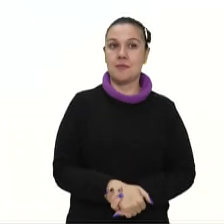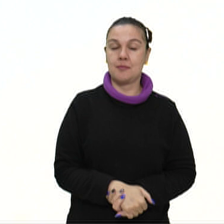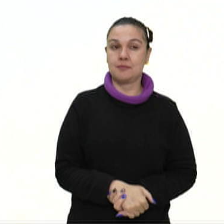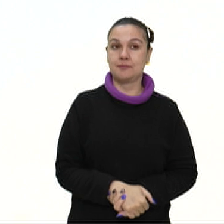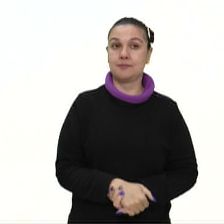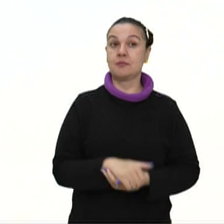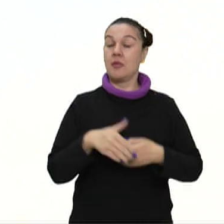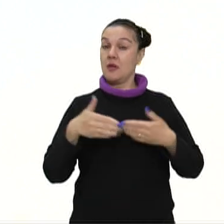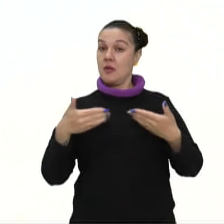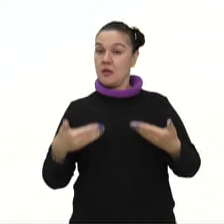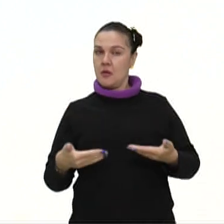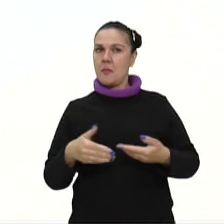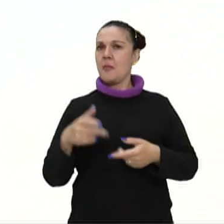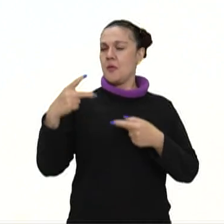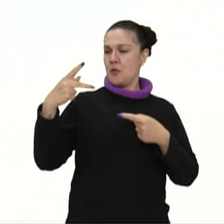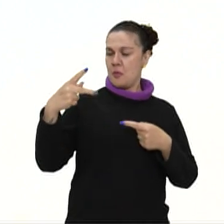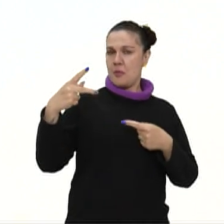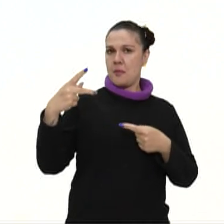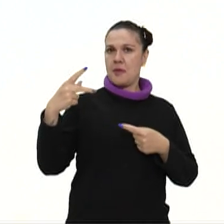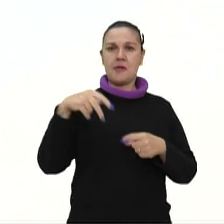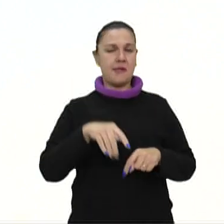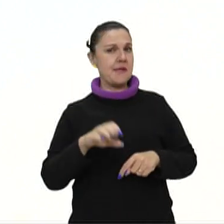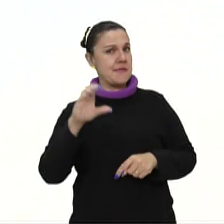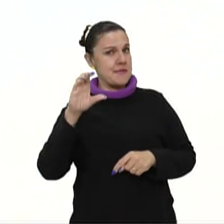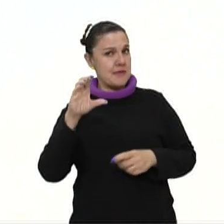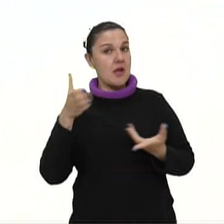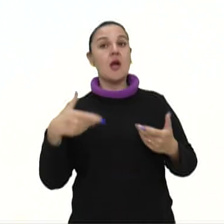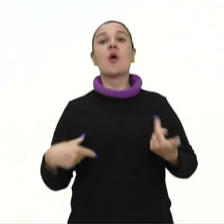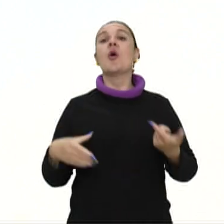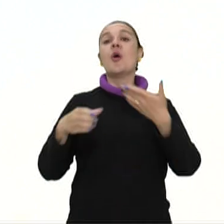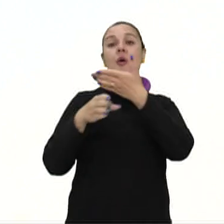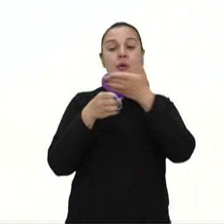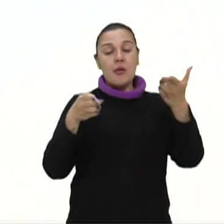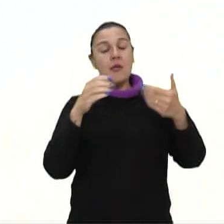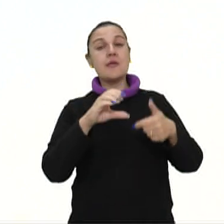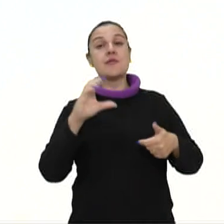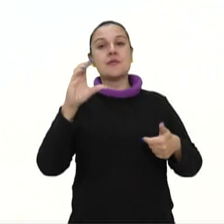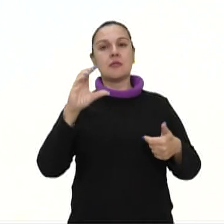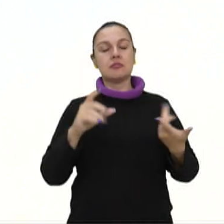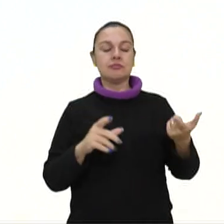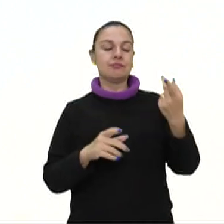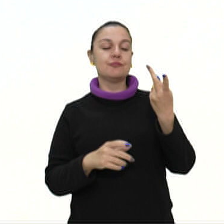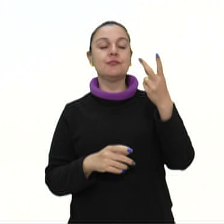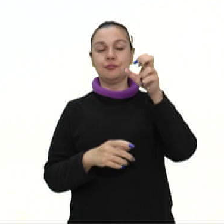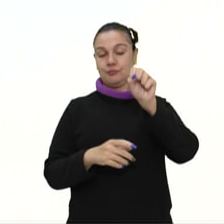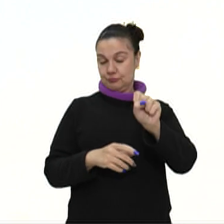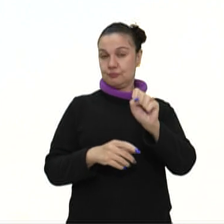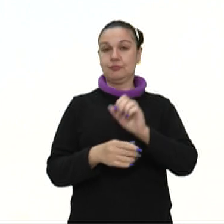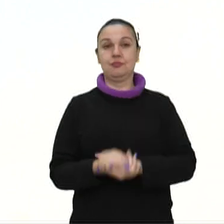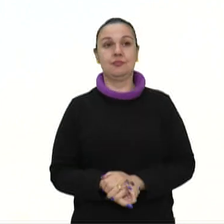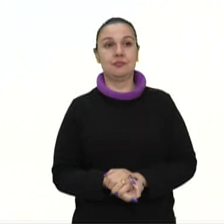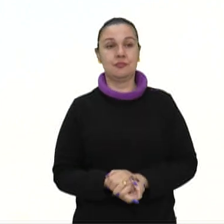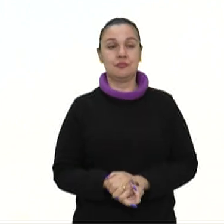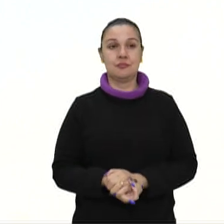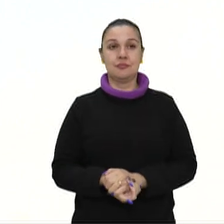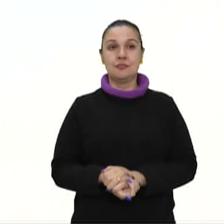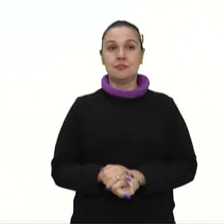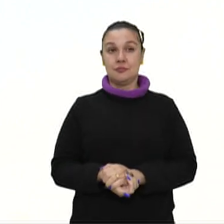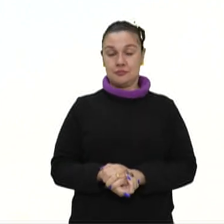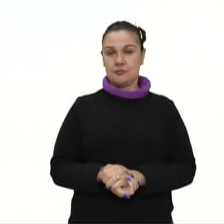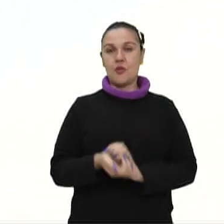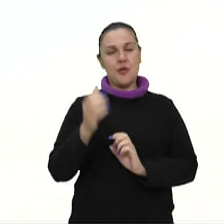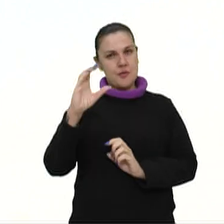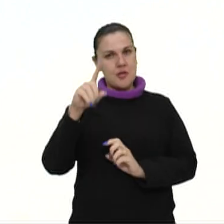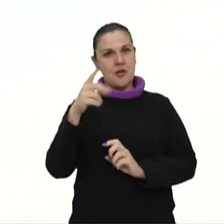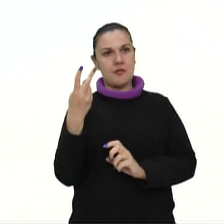11. E o p é o c, né? Qual que é o c da minha equação? É 28, né? O P sendo 28, ou